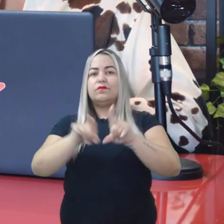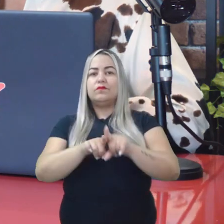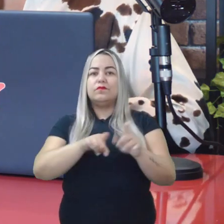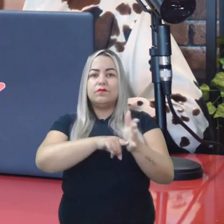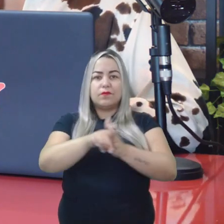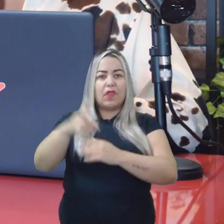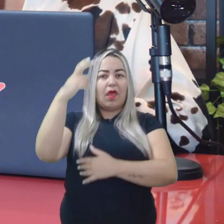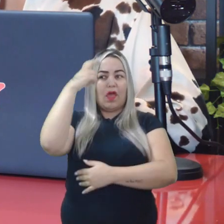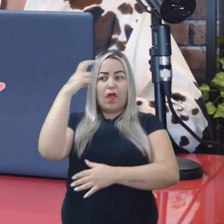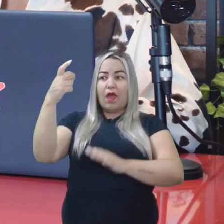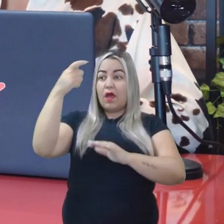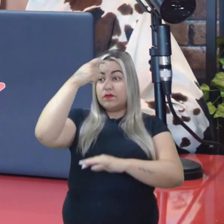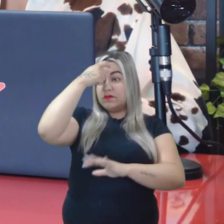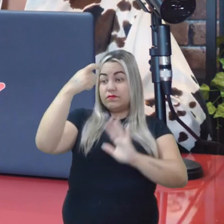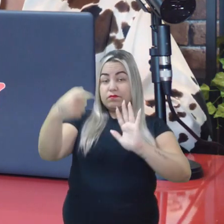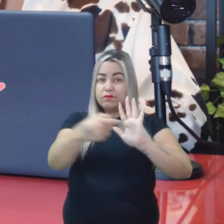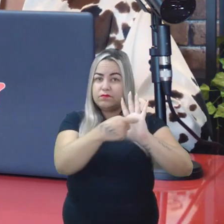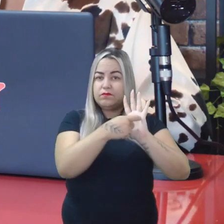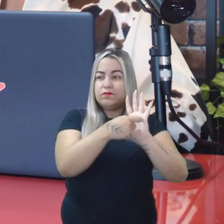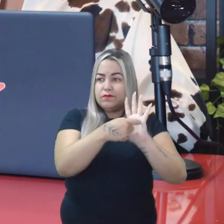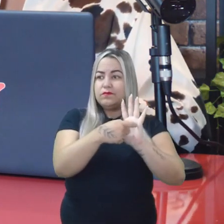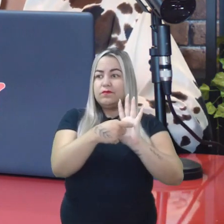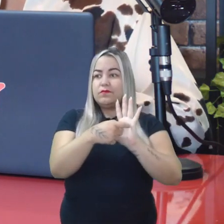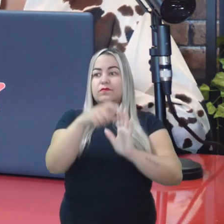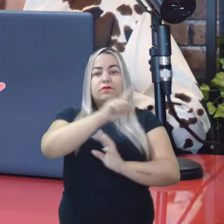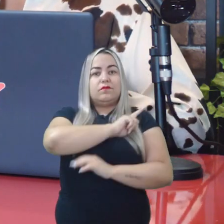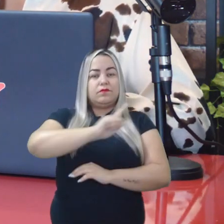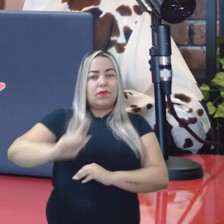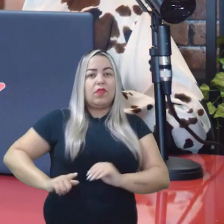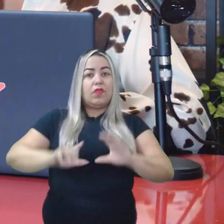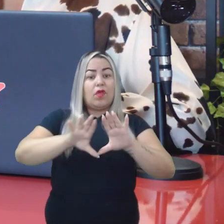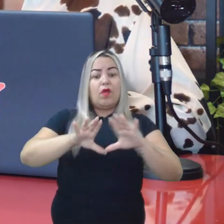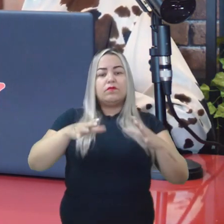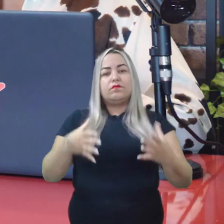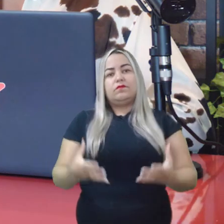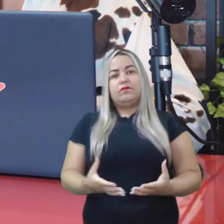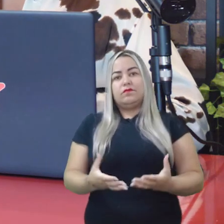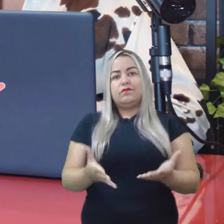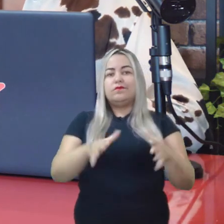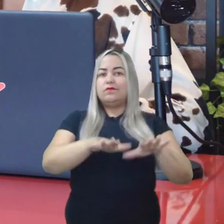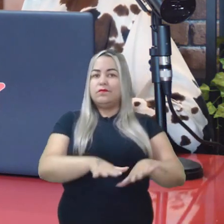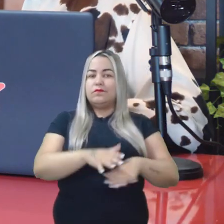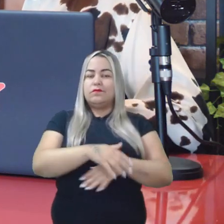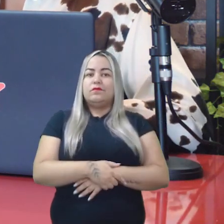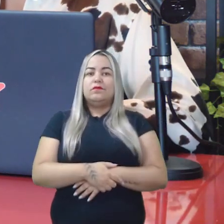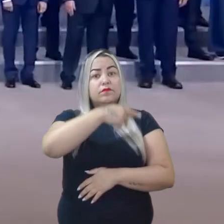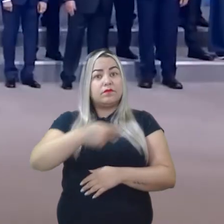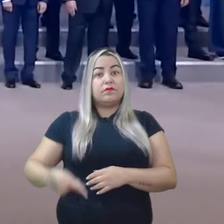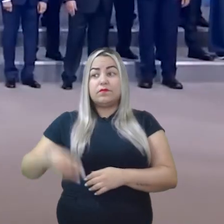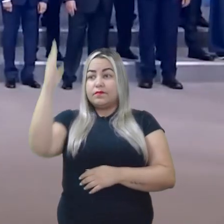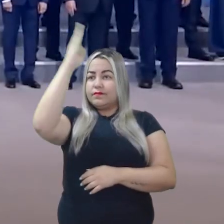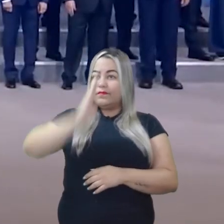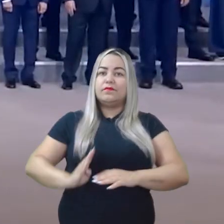clima, sobre a operação da inteligência artificial e sobre uma forma de governança global inclusiva.